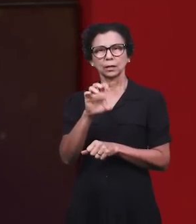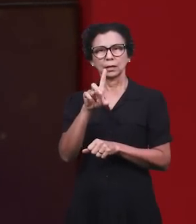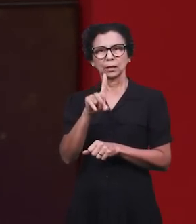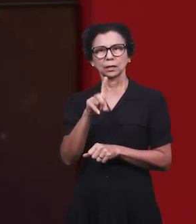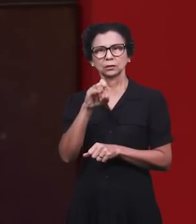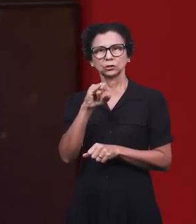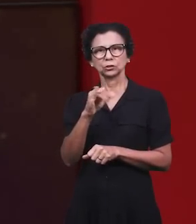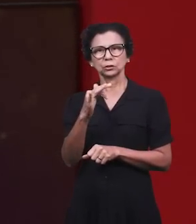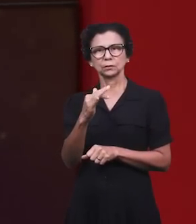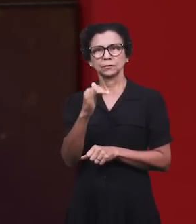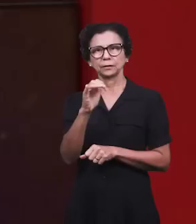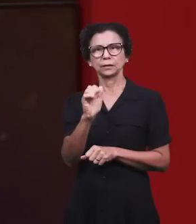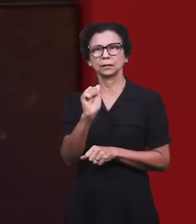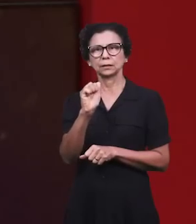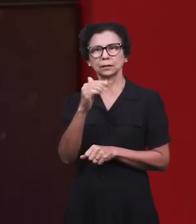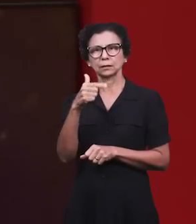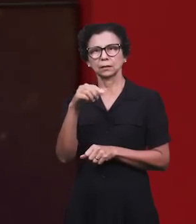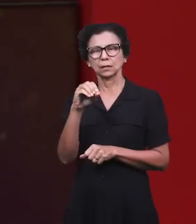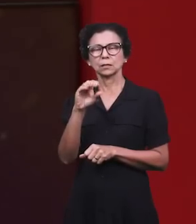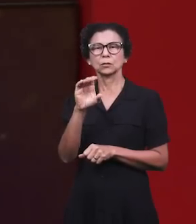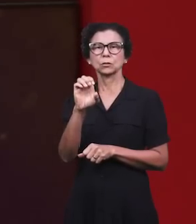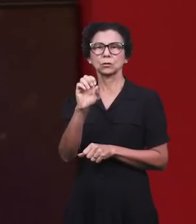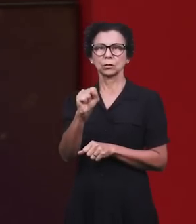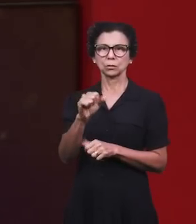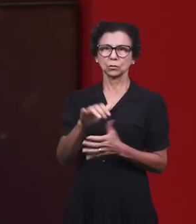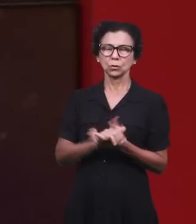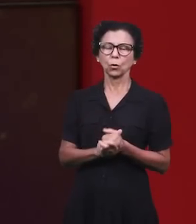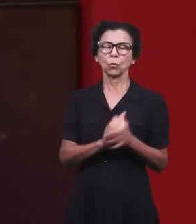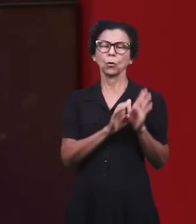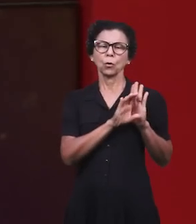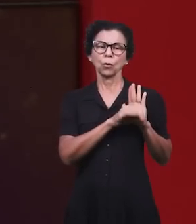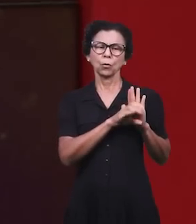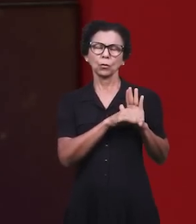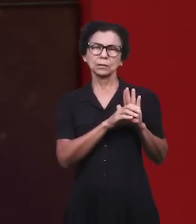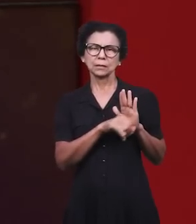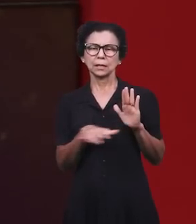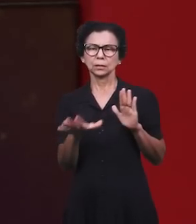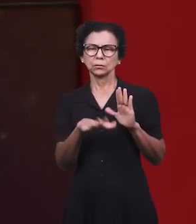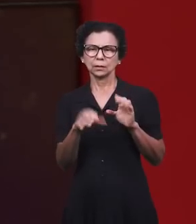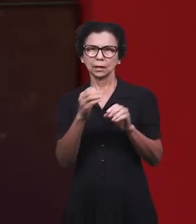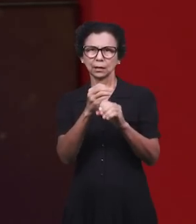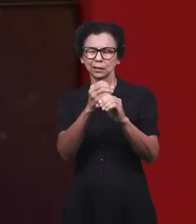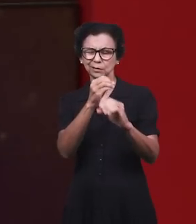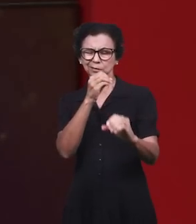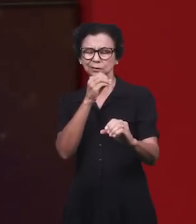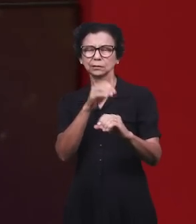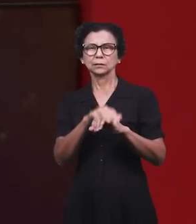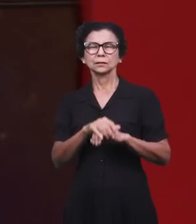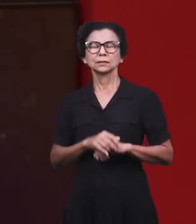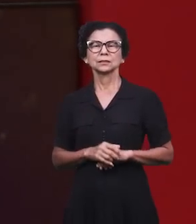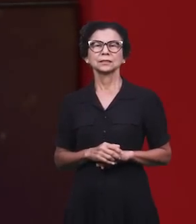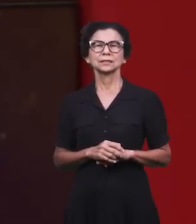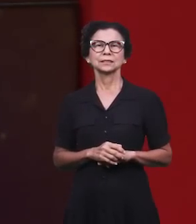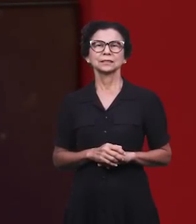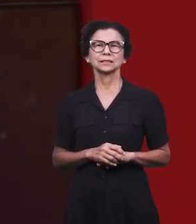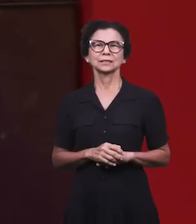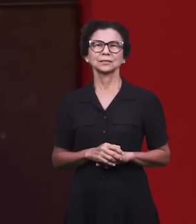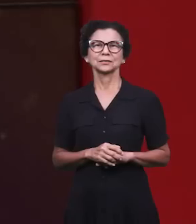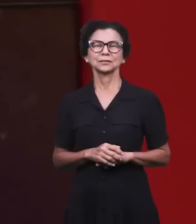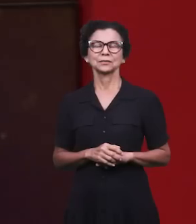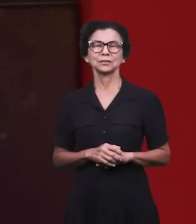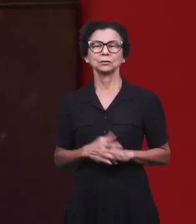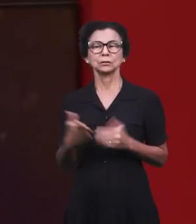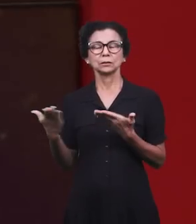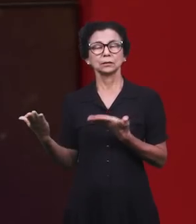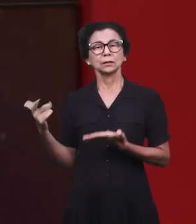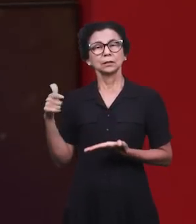engenharia civil, alguns conceitos relacionados a essa área do conhecimento, e estamos aqui com alguns membros do grupo Ciência